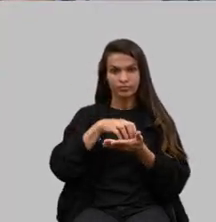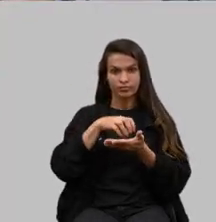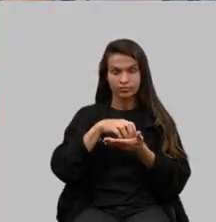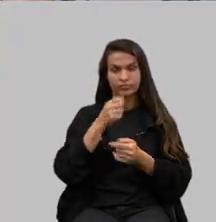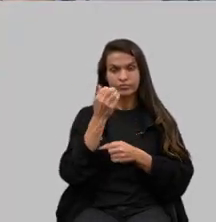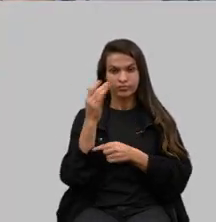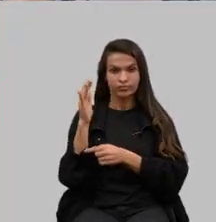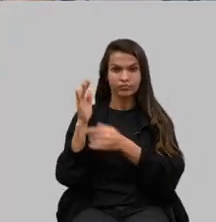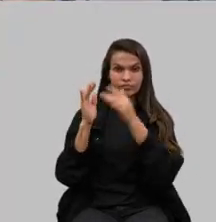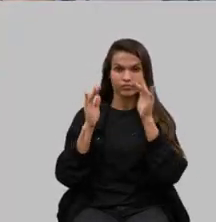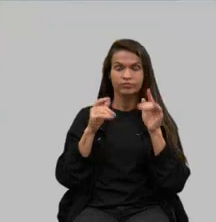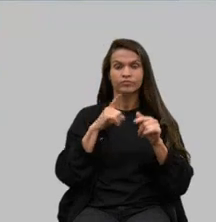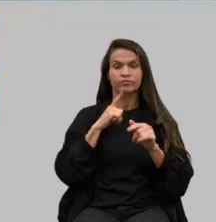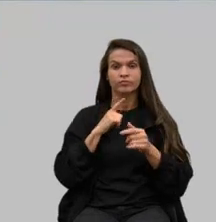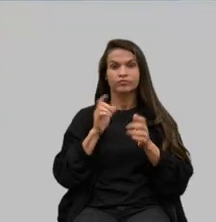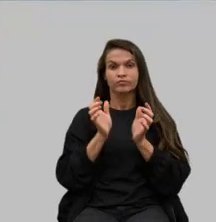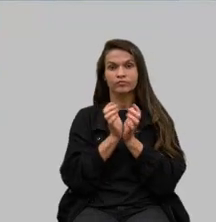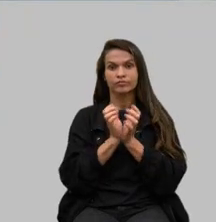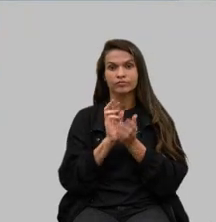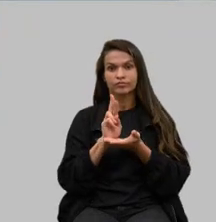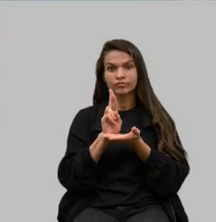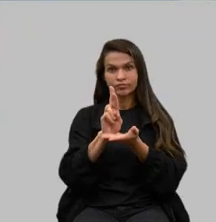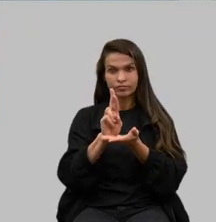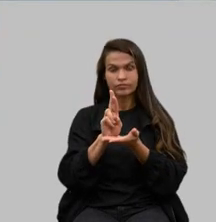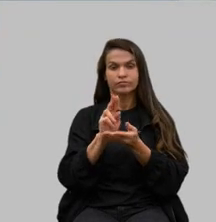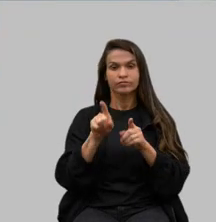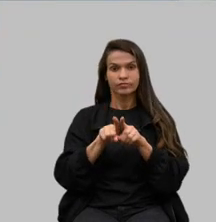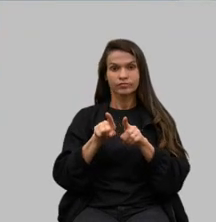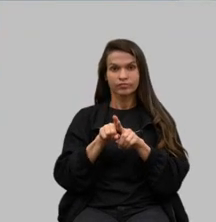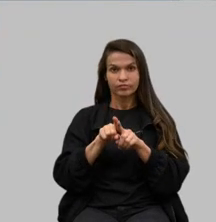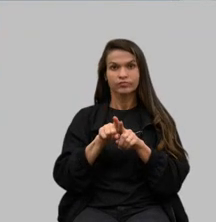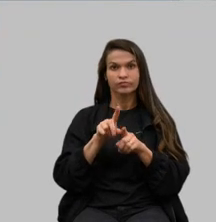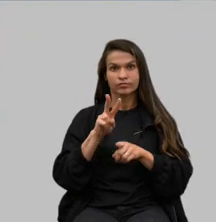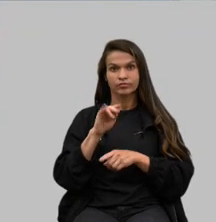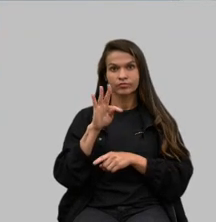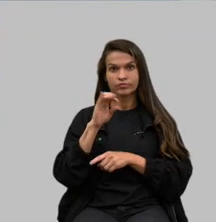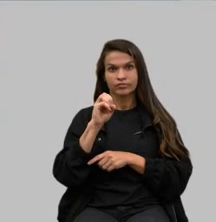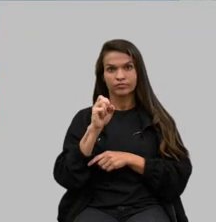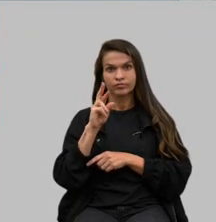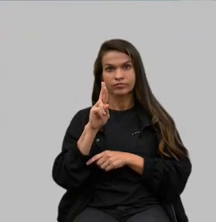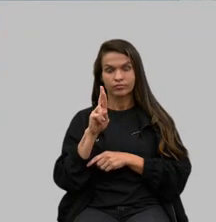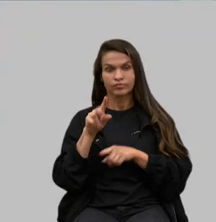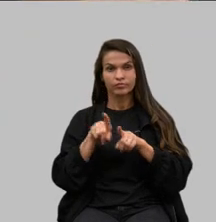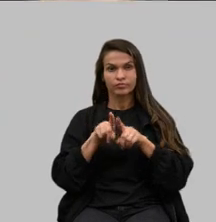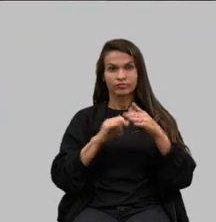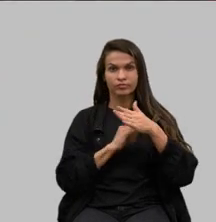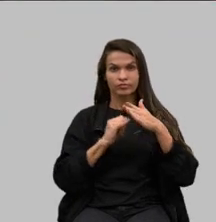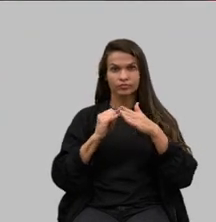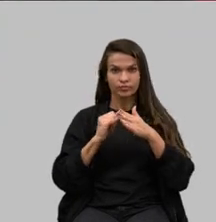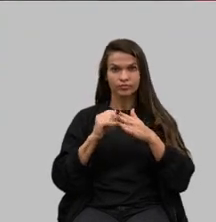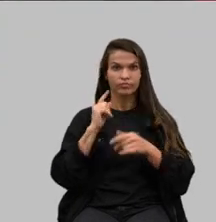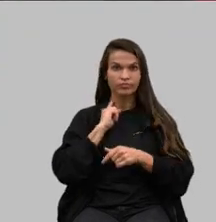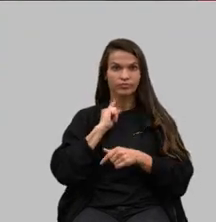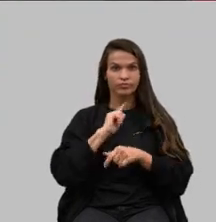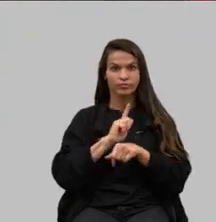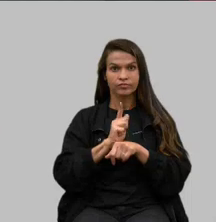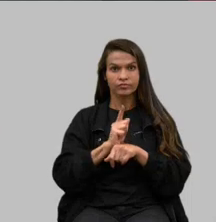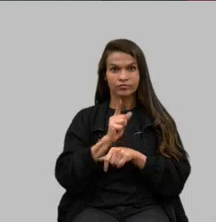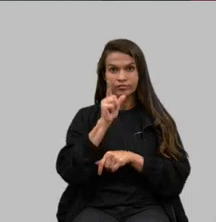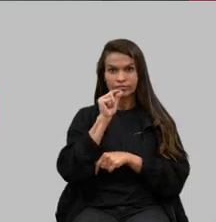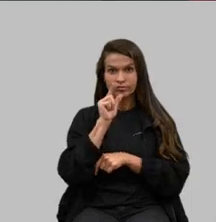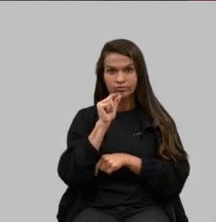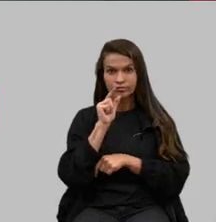temos equipe aqui representando mas no plenário Vítor Salum E também o o Instituto Mineiro de gestão das águas com